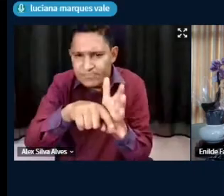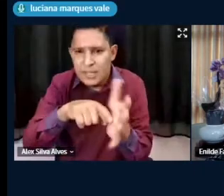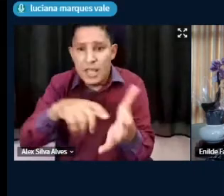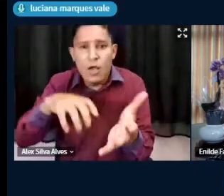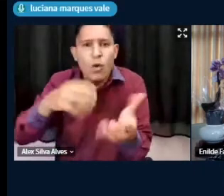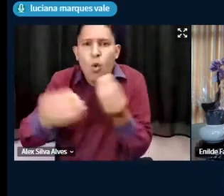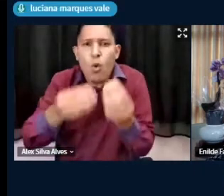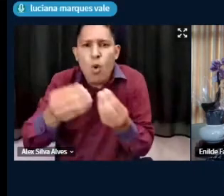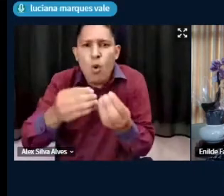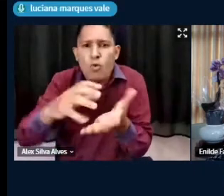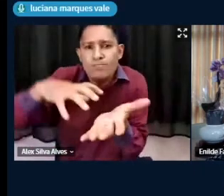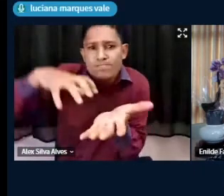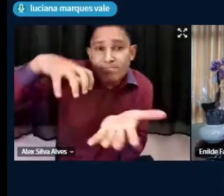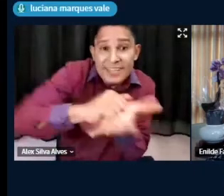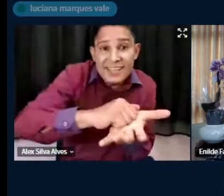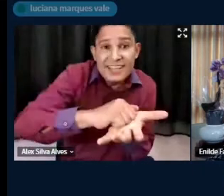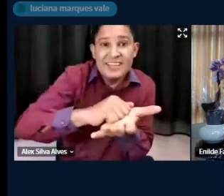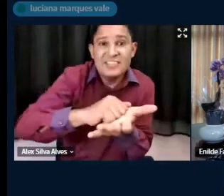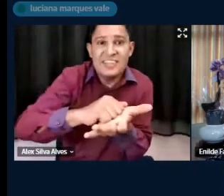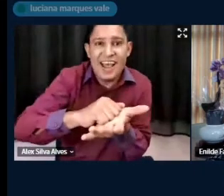e registrados.